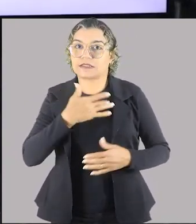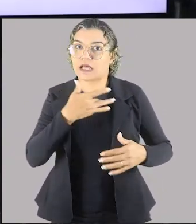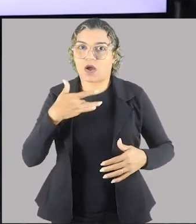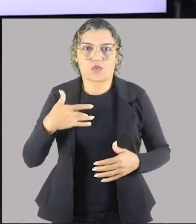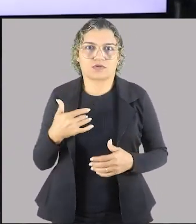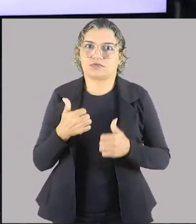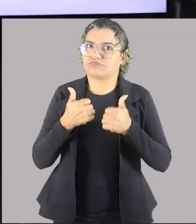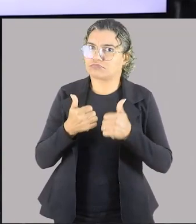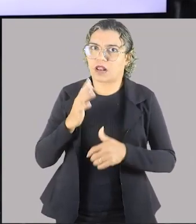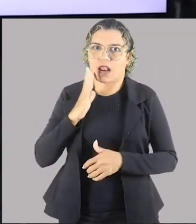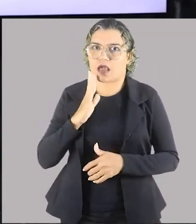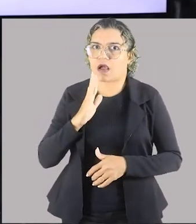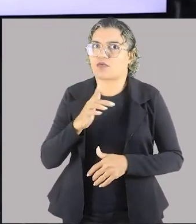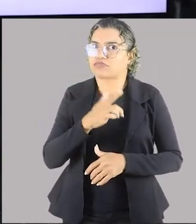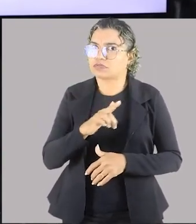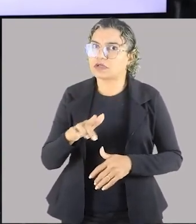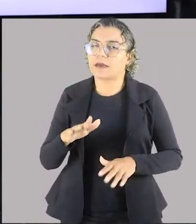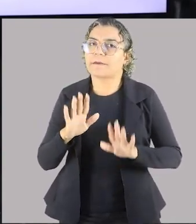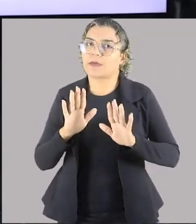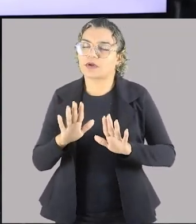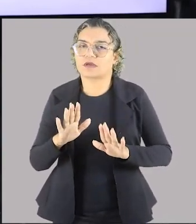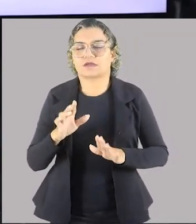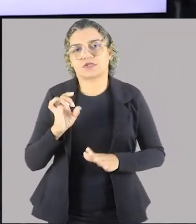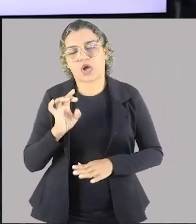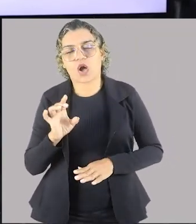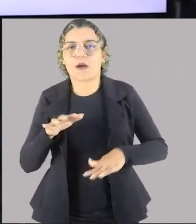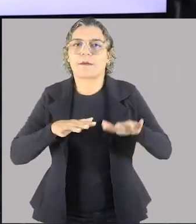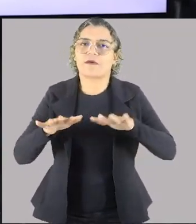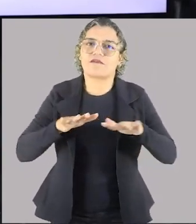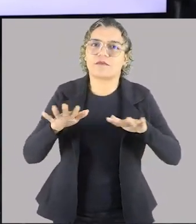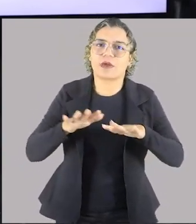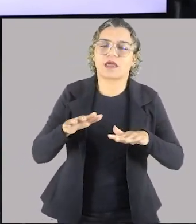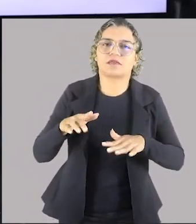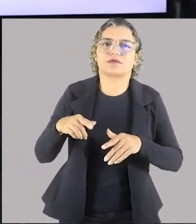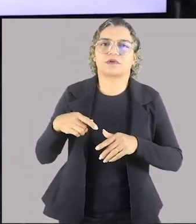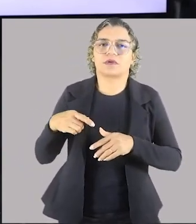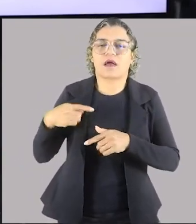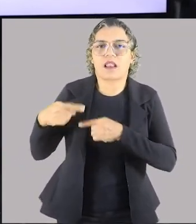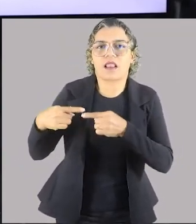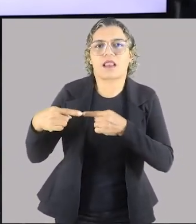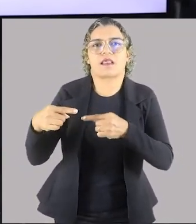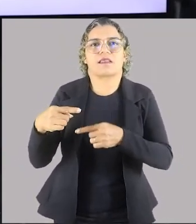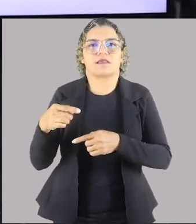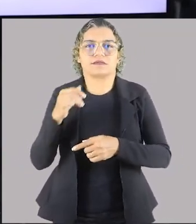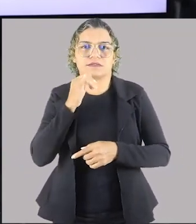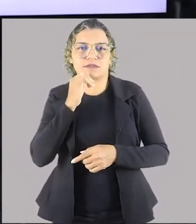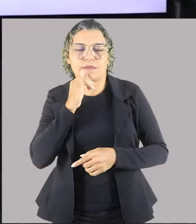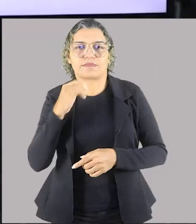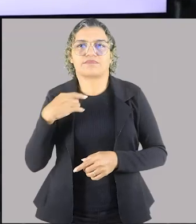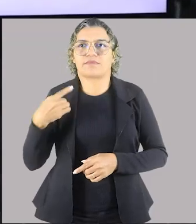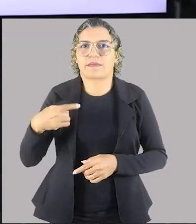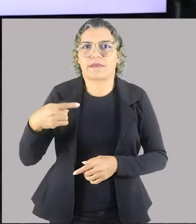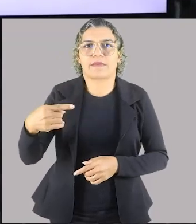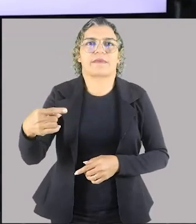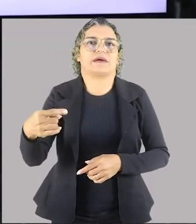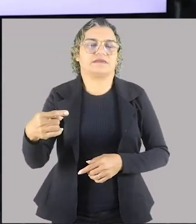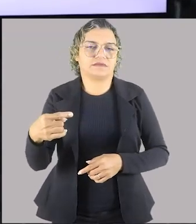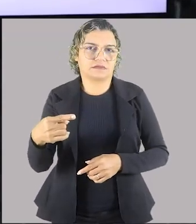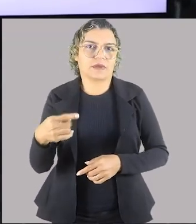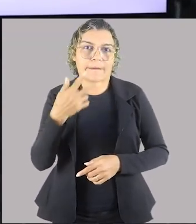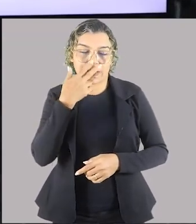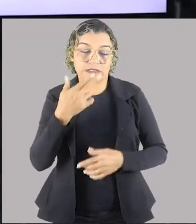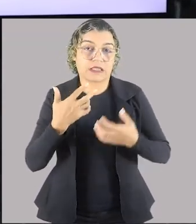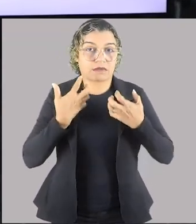física. Ele está fazendo aquele movimento e está tendo um cansaço excessivo.